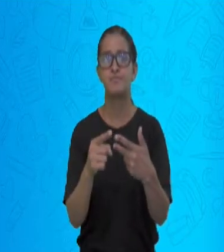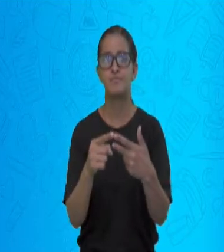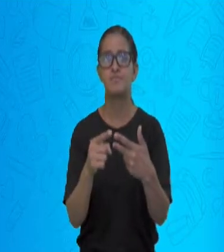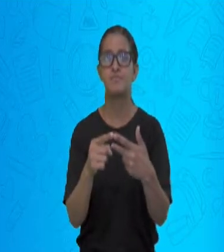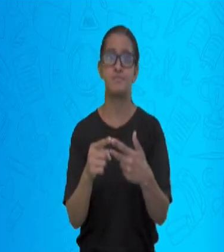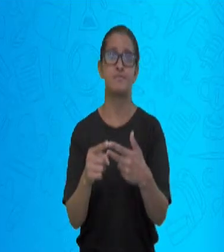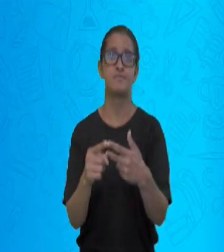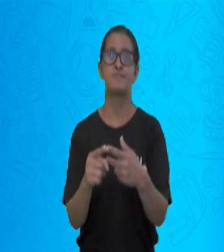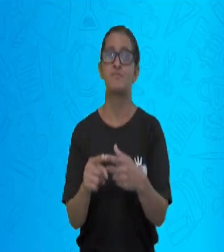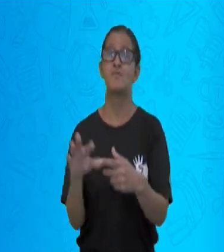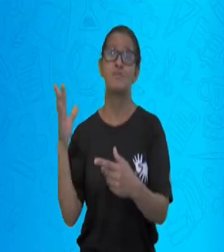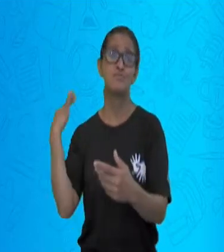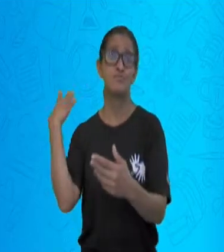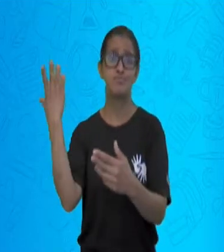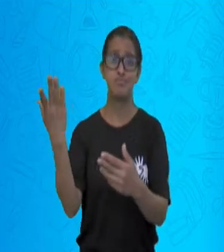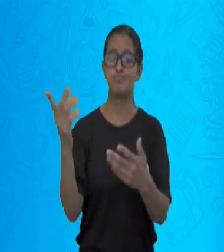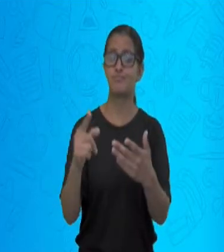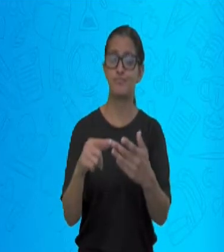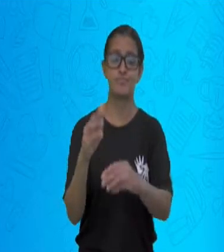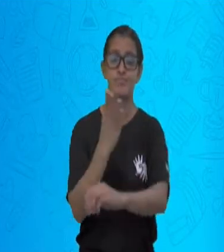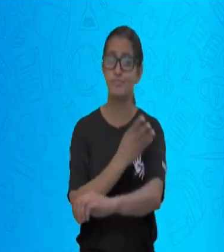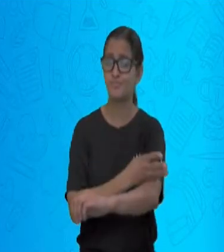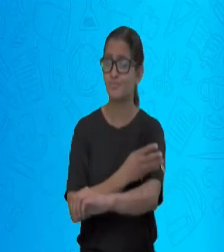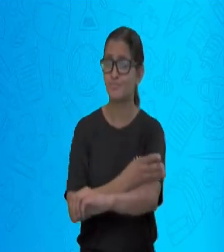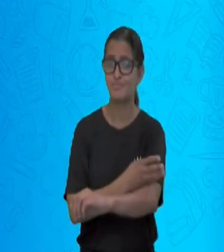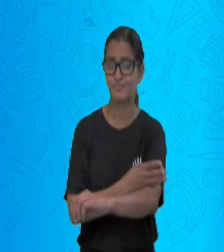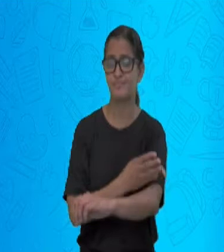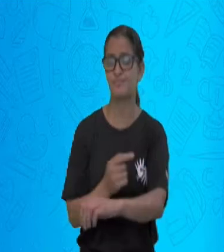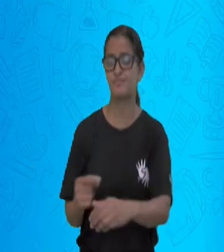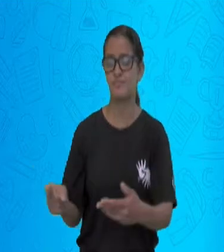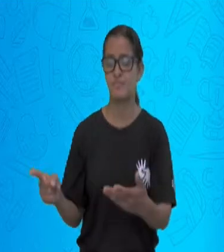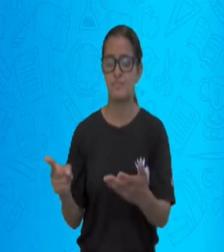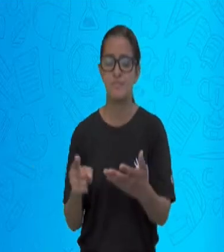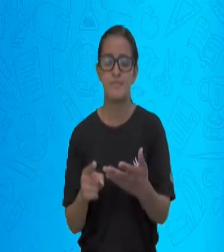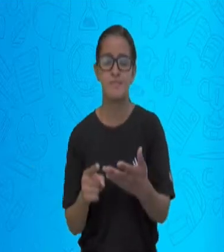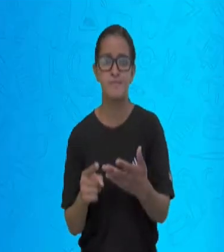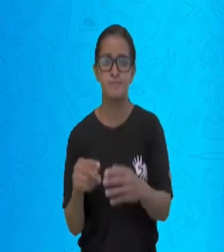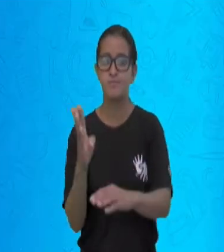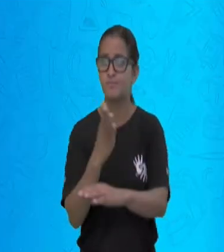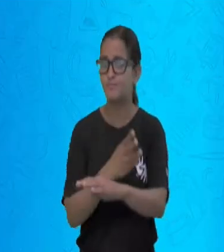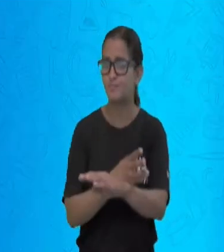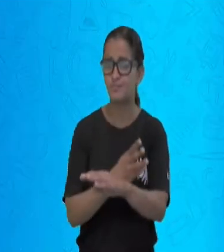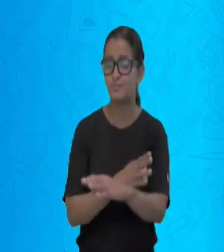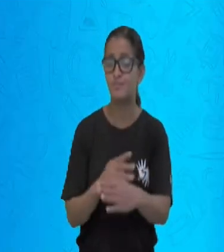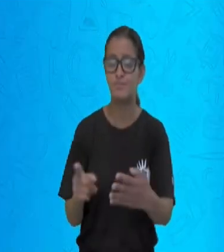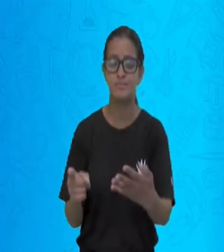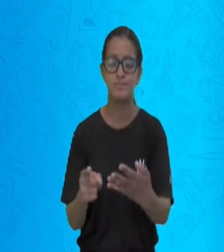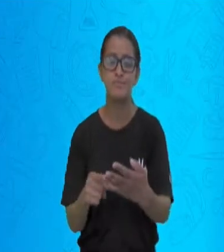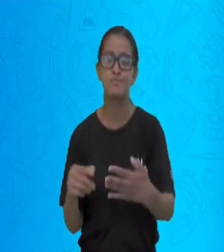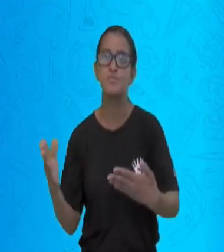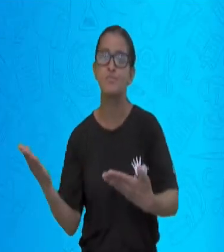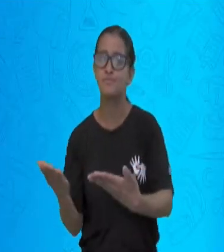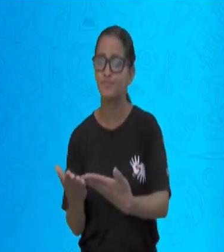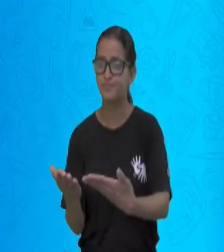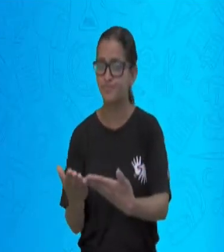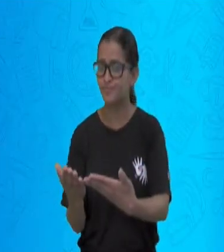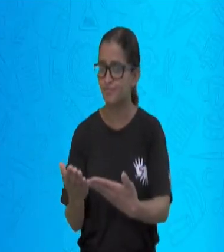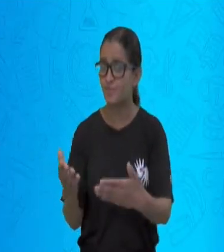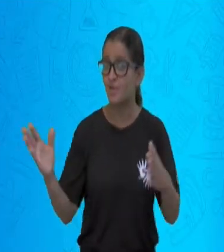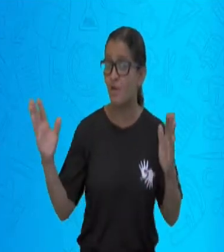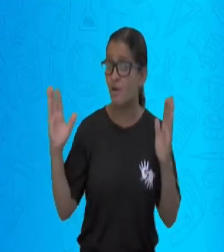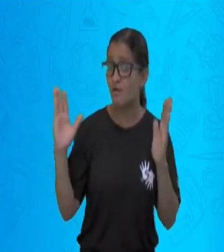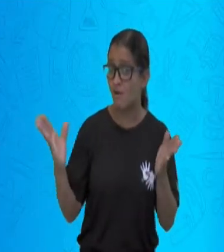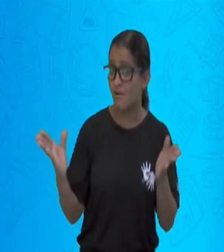ocorreu várias mudanças, tá? Então, se a gente observar aqui, lá no período da pré-história, onde não